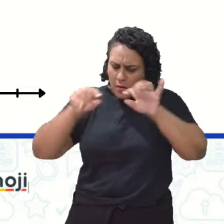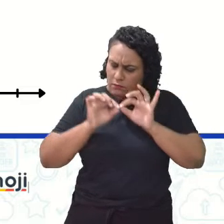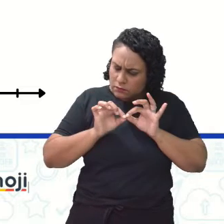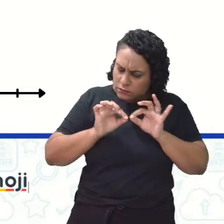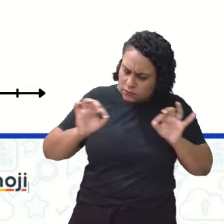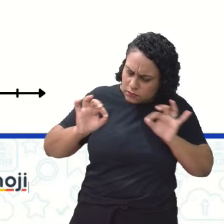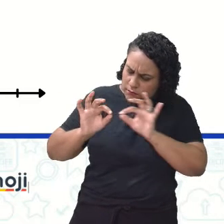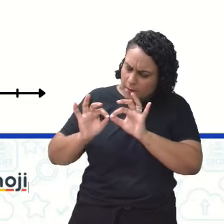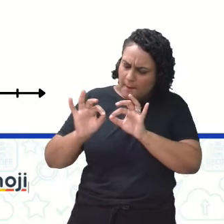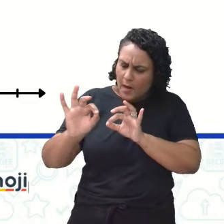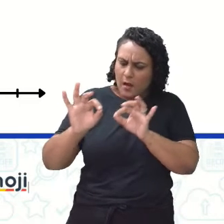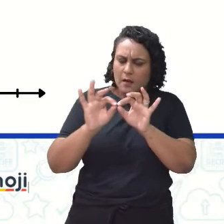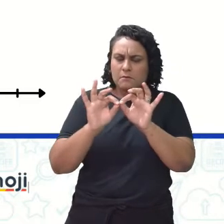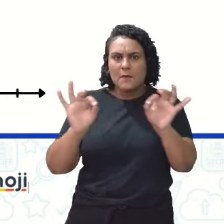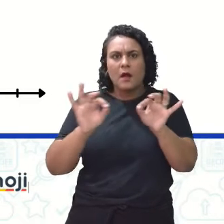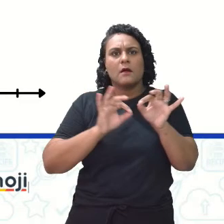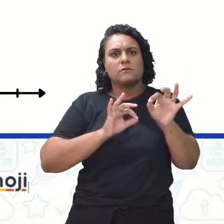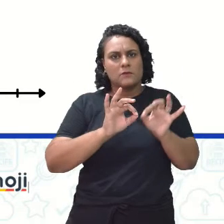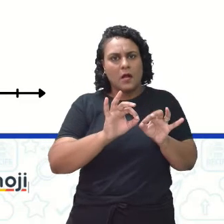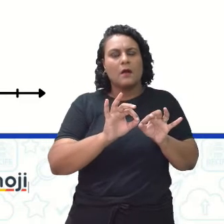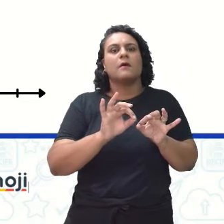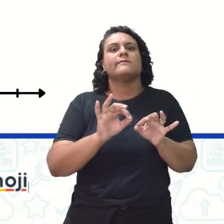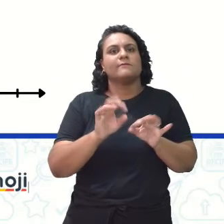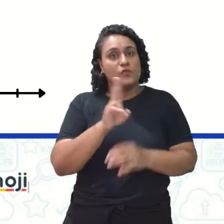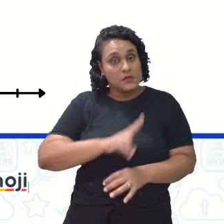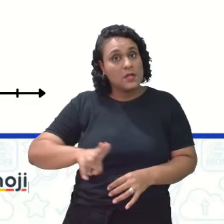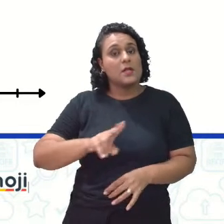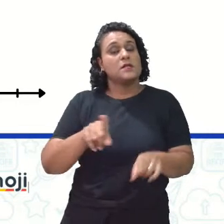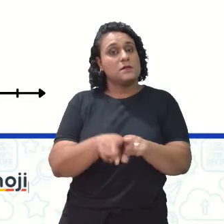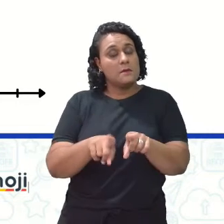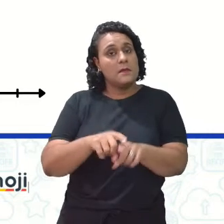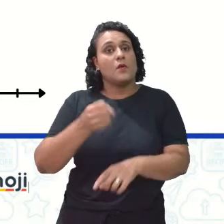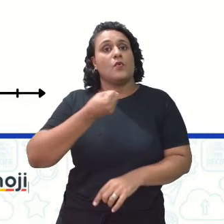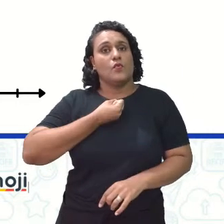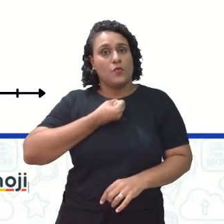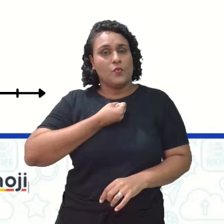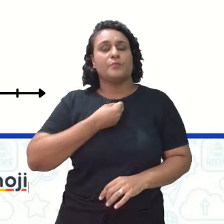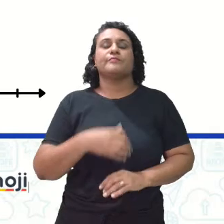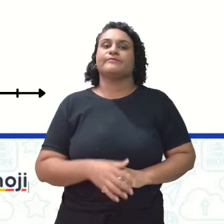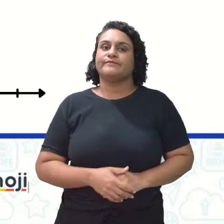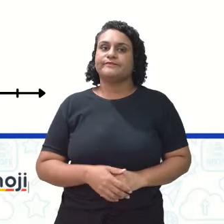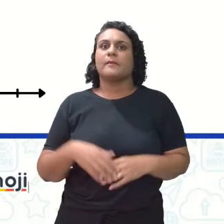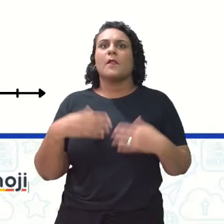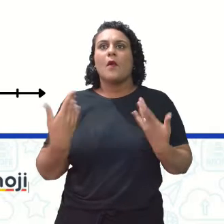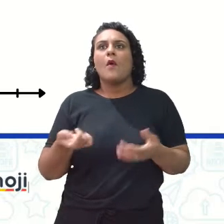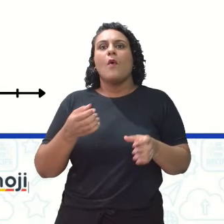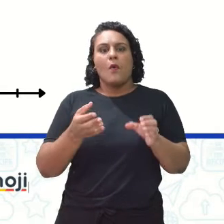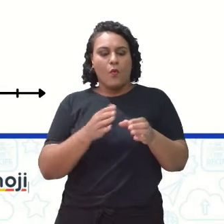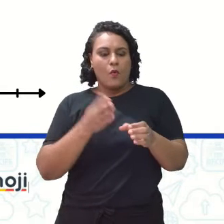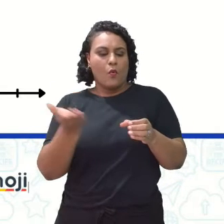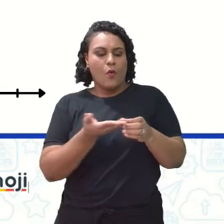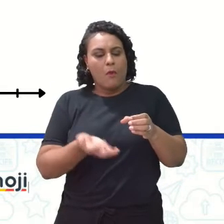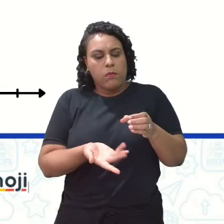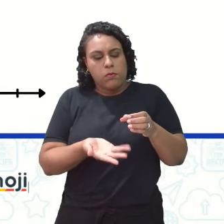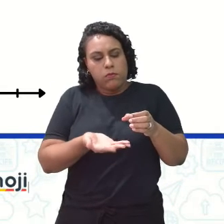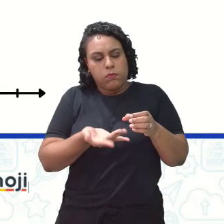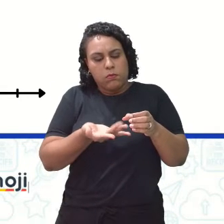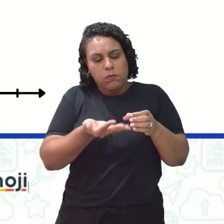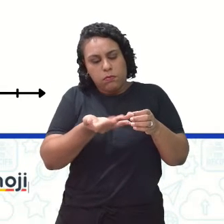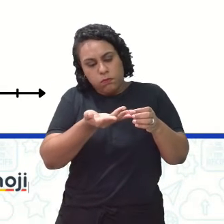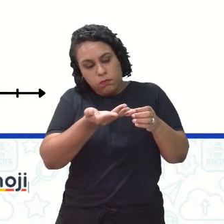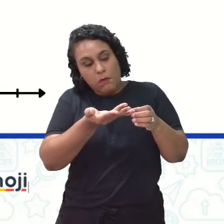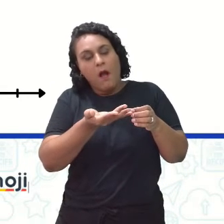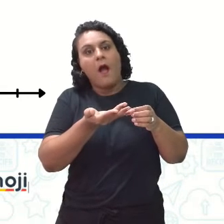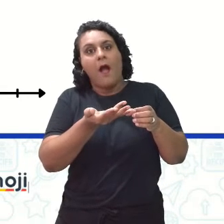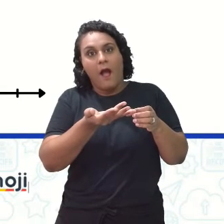espaço. Aí a gente utiliza várias unidades de medidas, certo? Para medir também a capacidade e o volume, por aí vai, tá? A